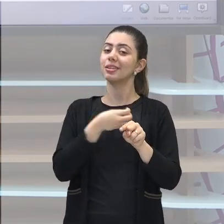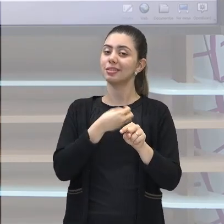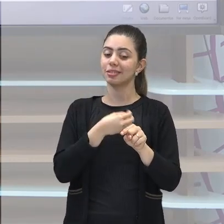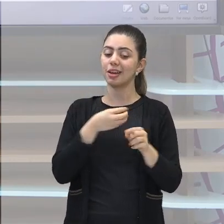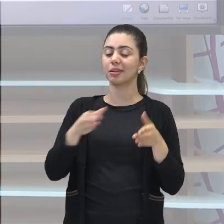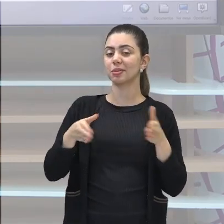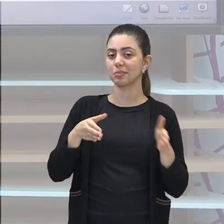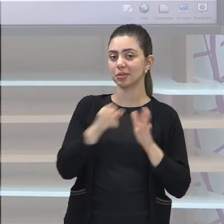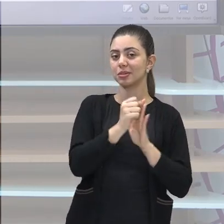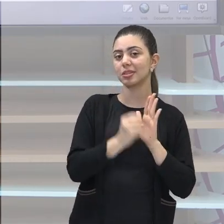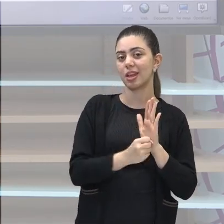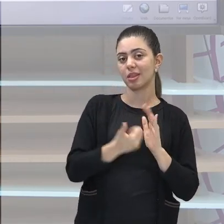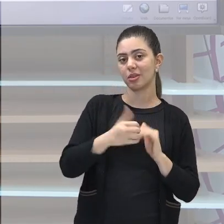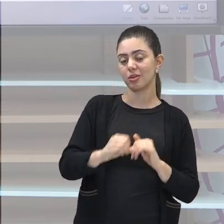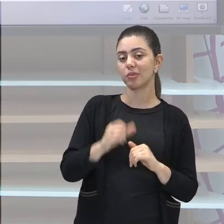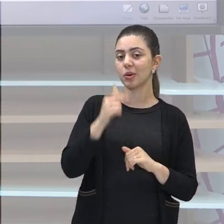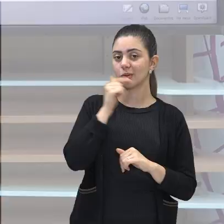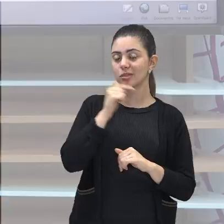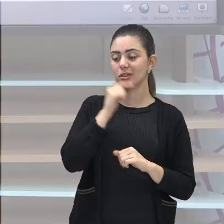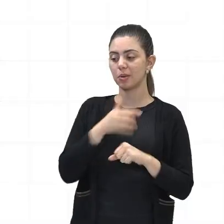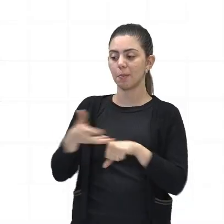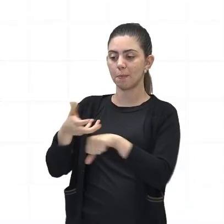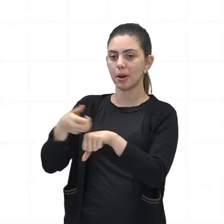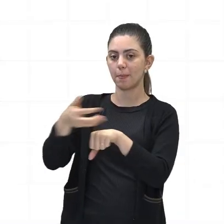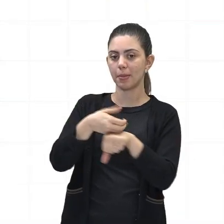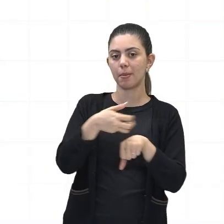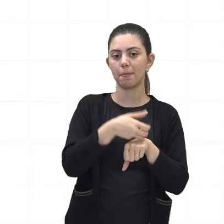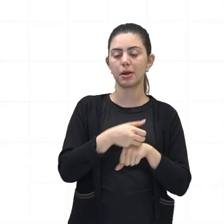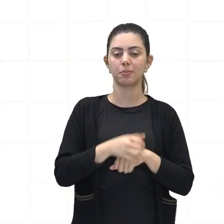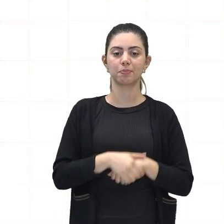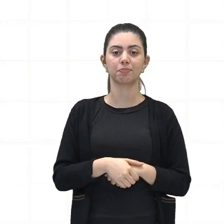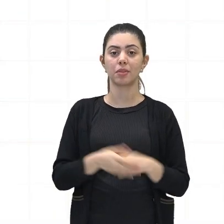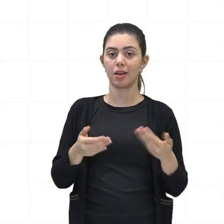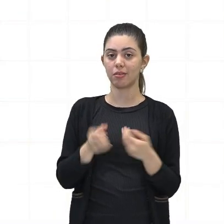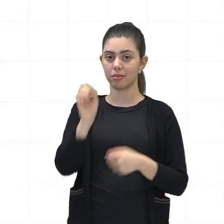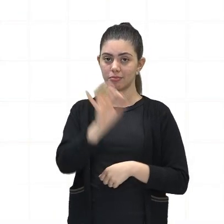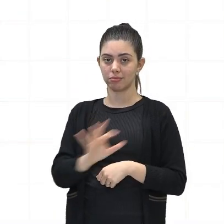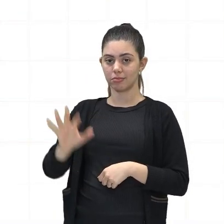nesse período. Olha só, vamos à análise do mapa.